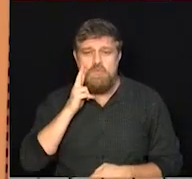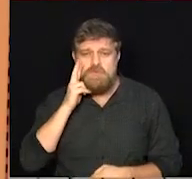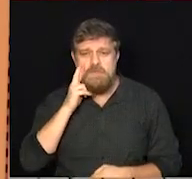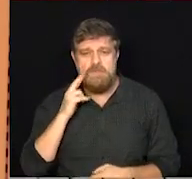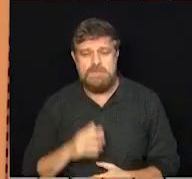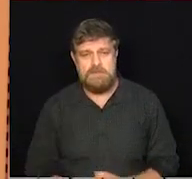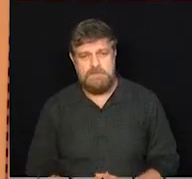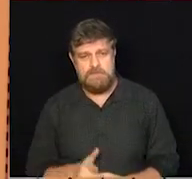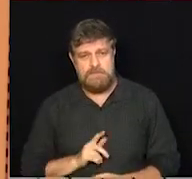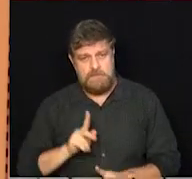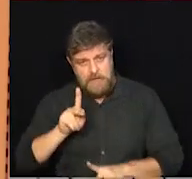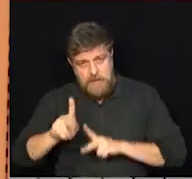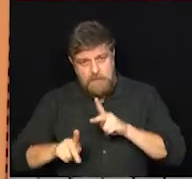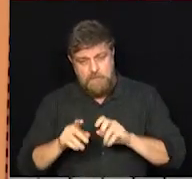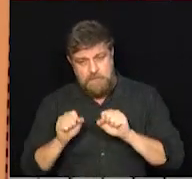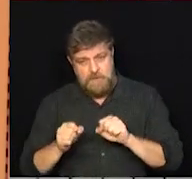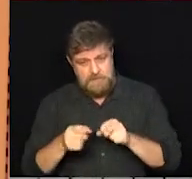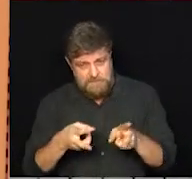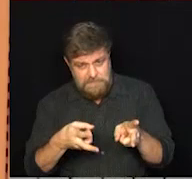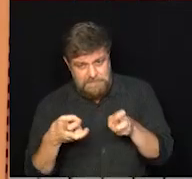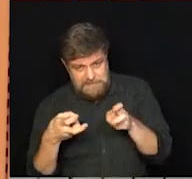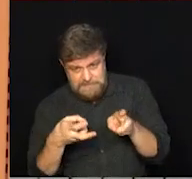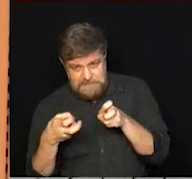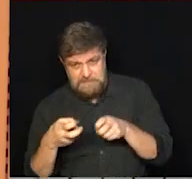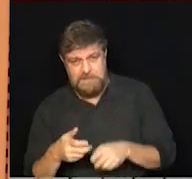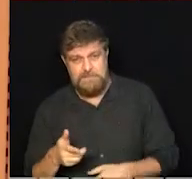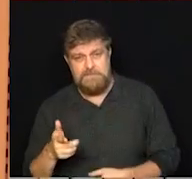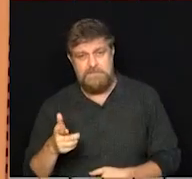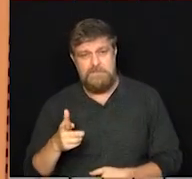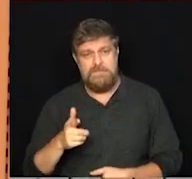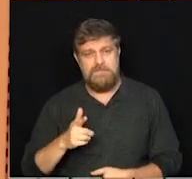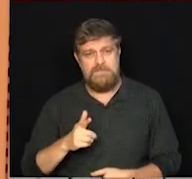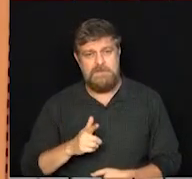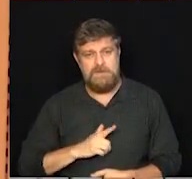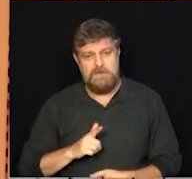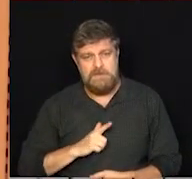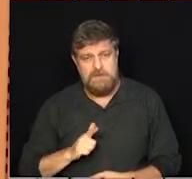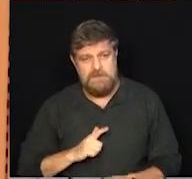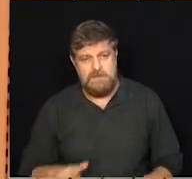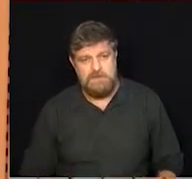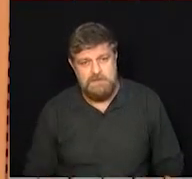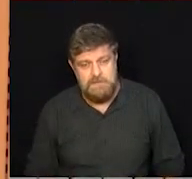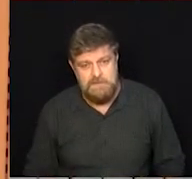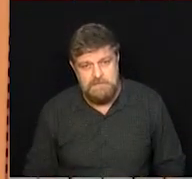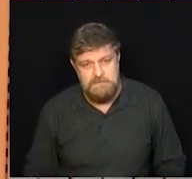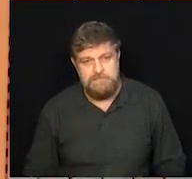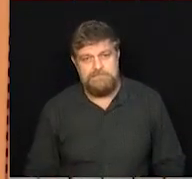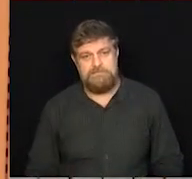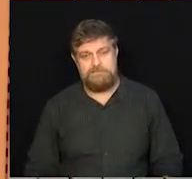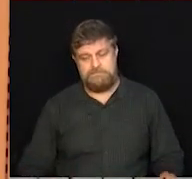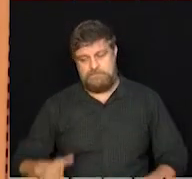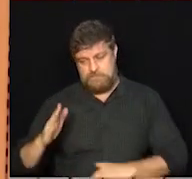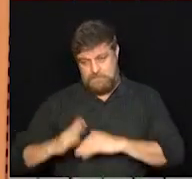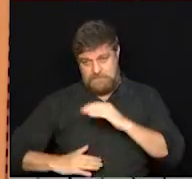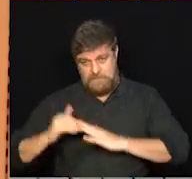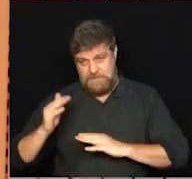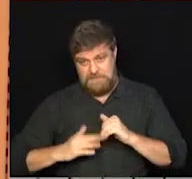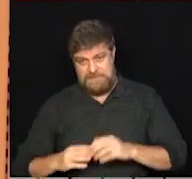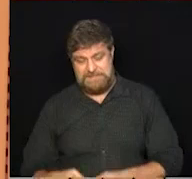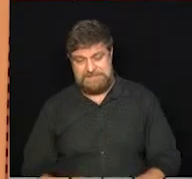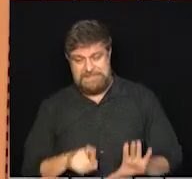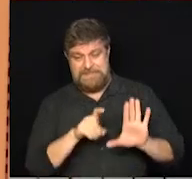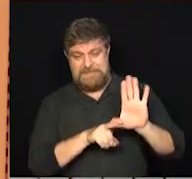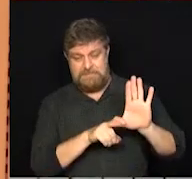a população pode perceber a medidas que dependem do muito do